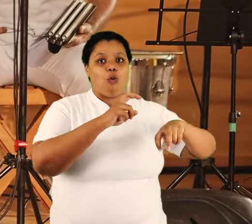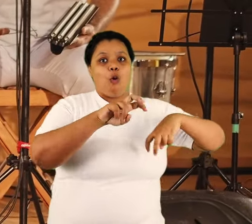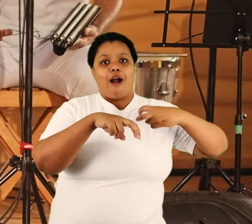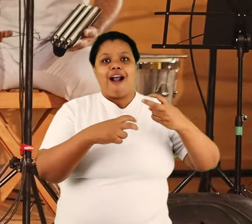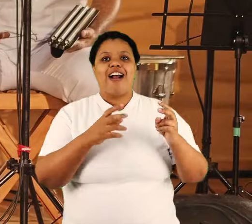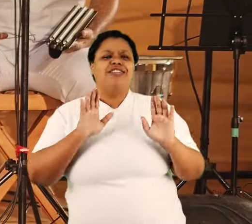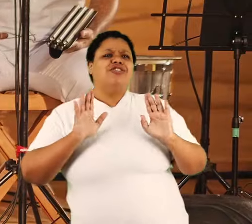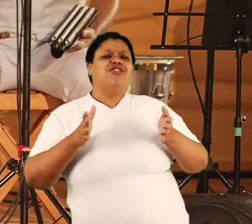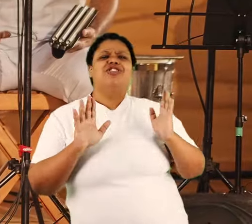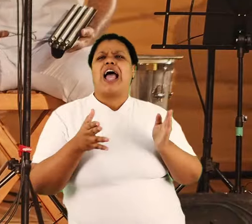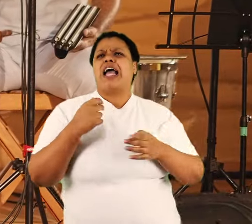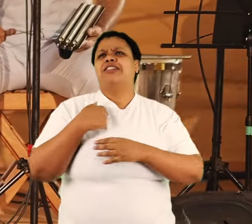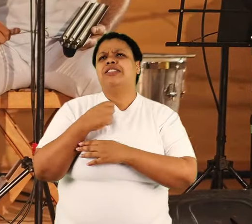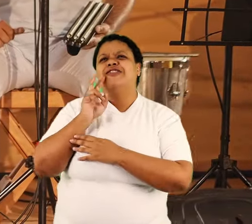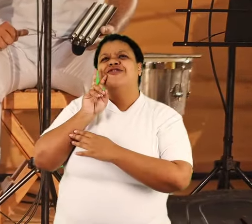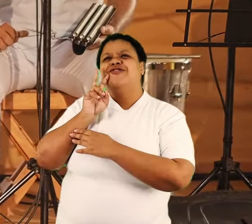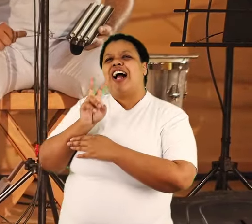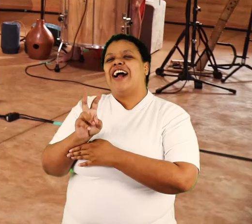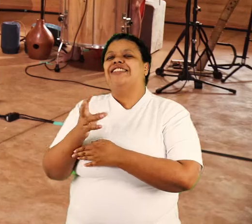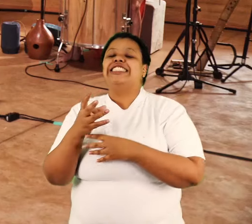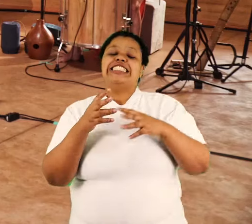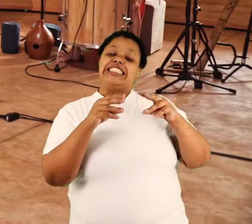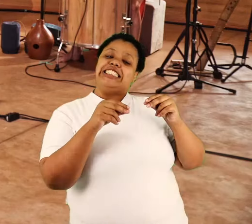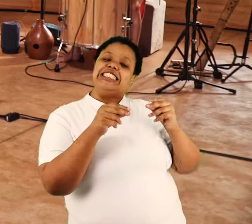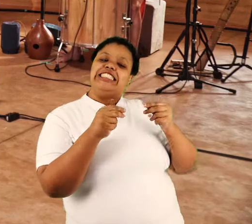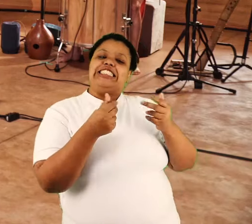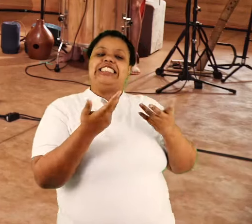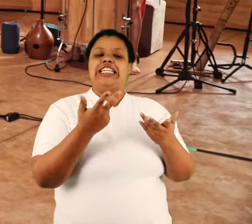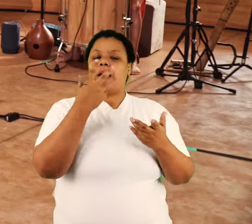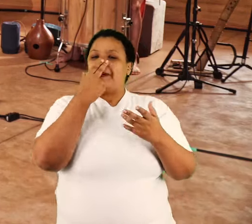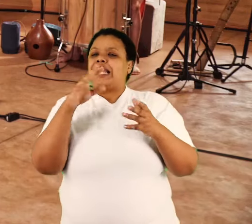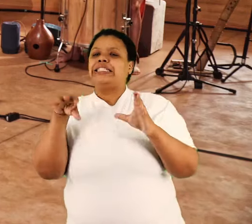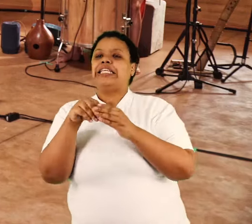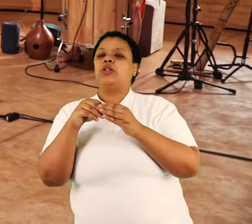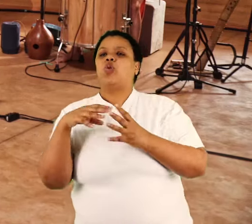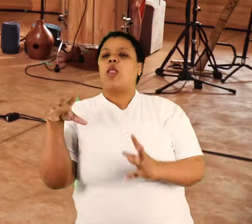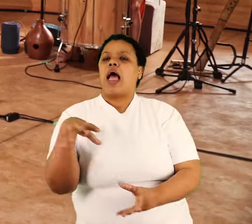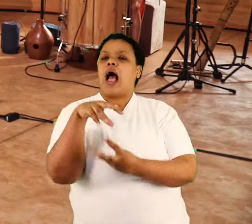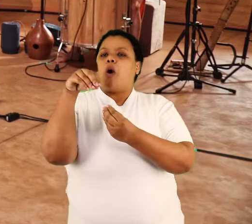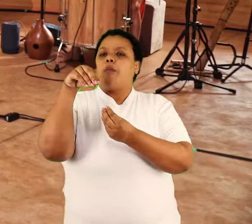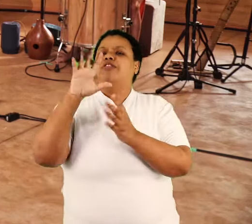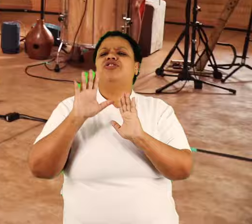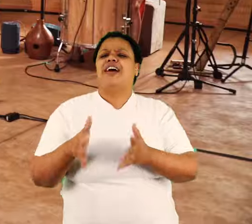de cinza da alma e coração.